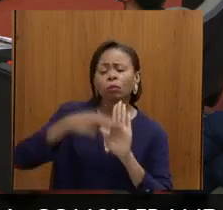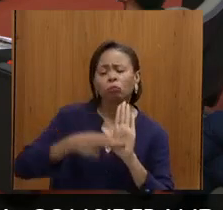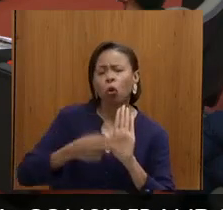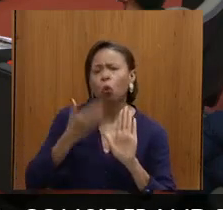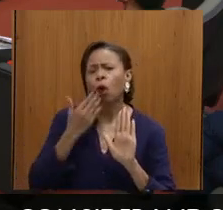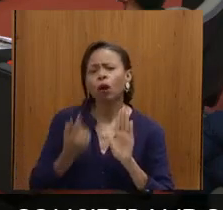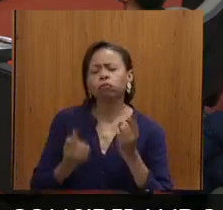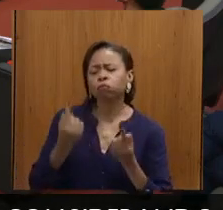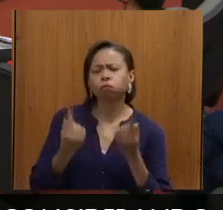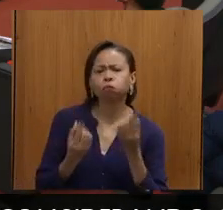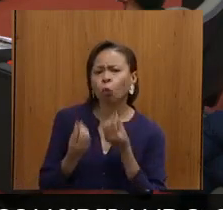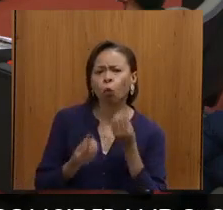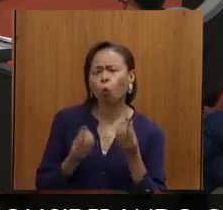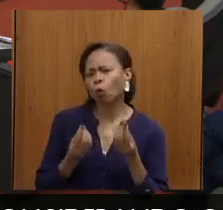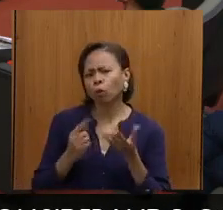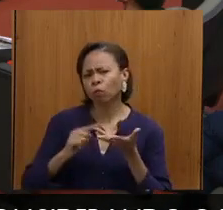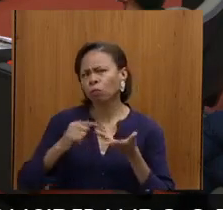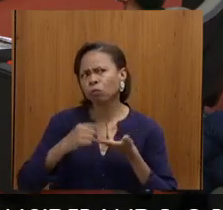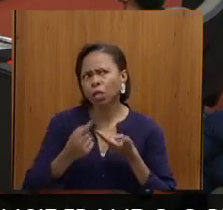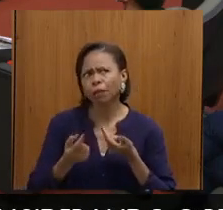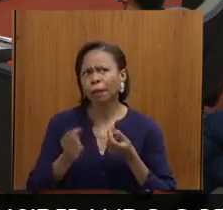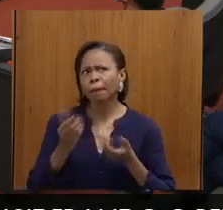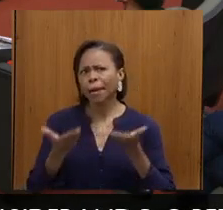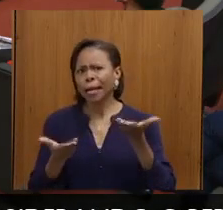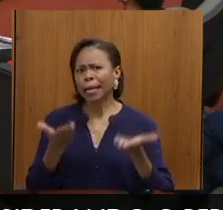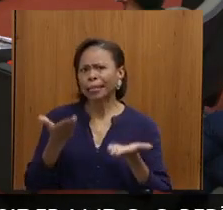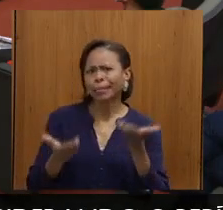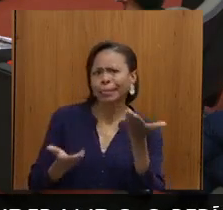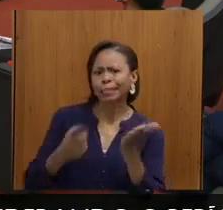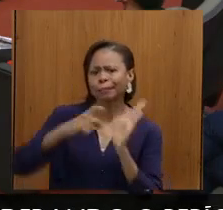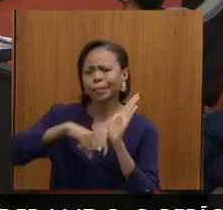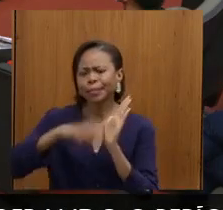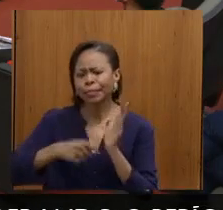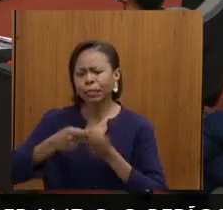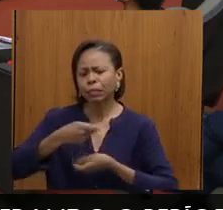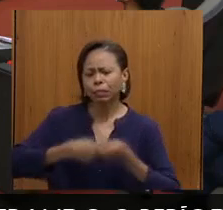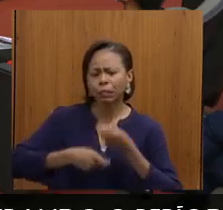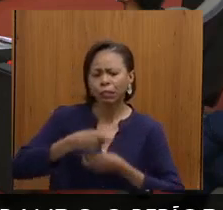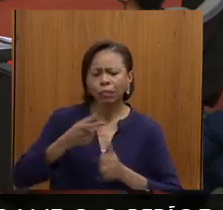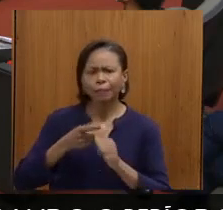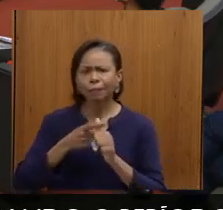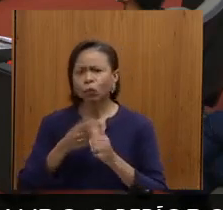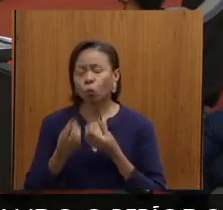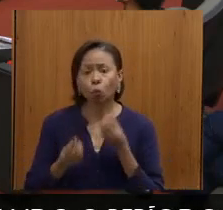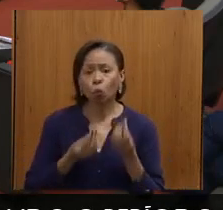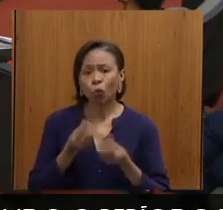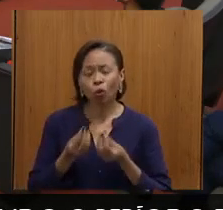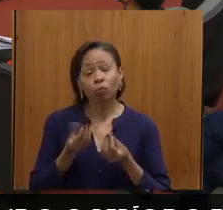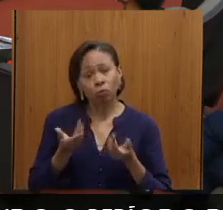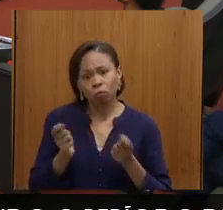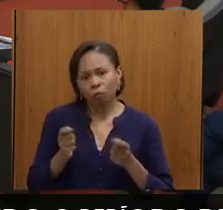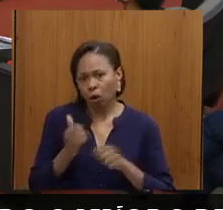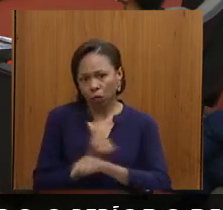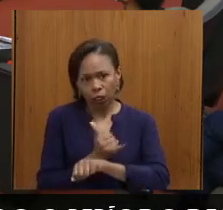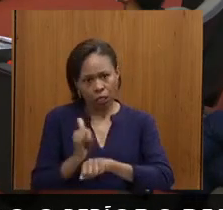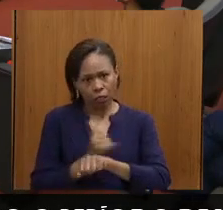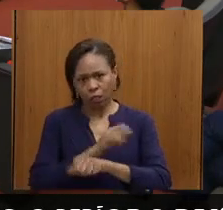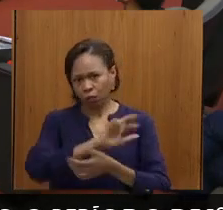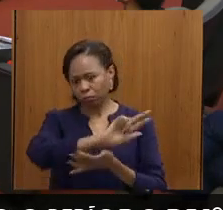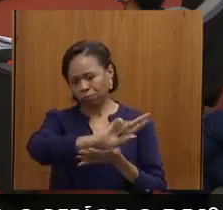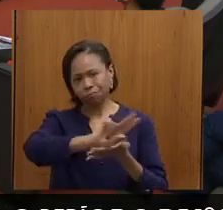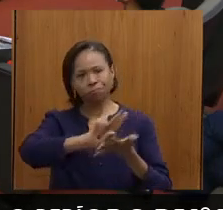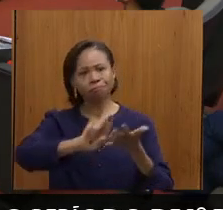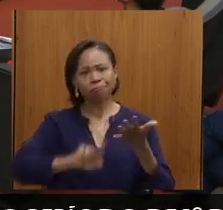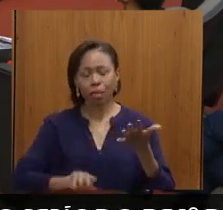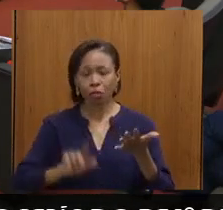acolher aquilo que se pretende ao equilíbrio fiscal, mas que pode obedecer diversos caminhos. Eu creio que nós